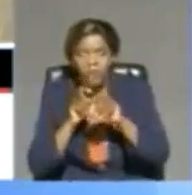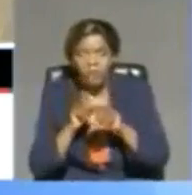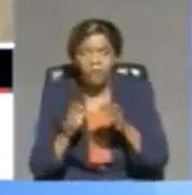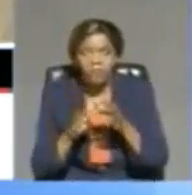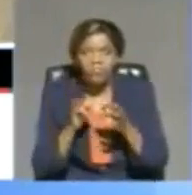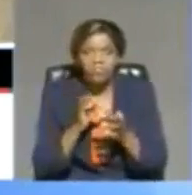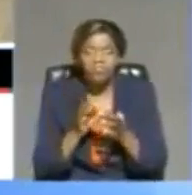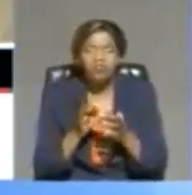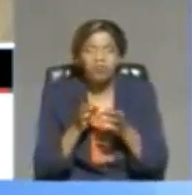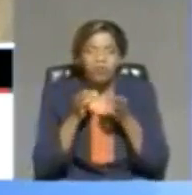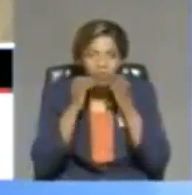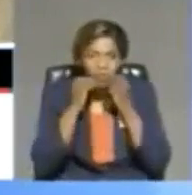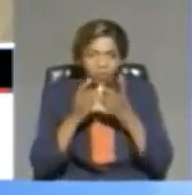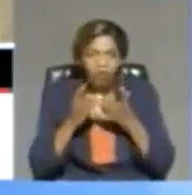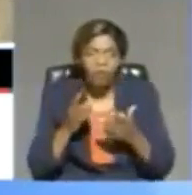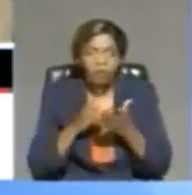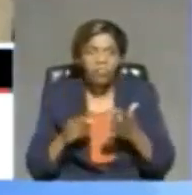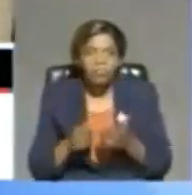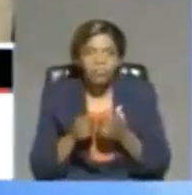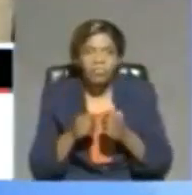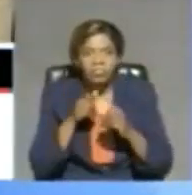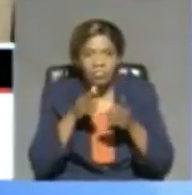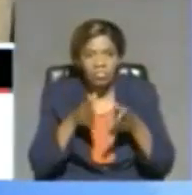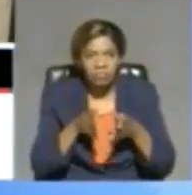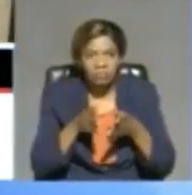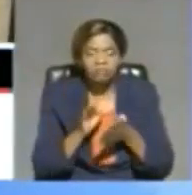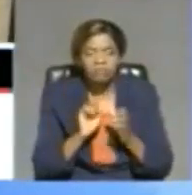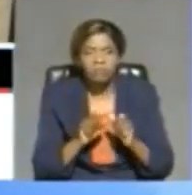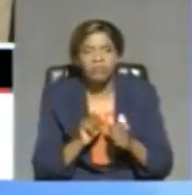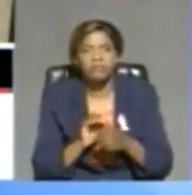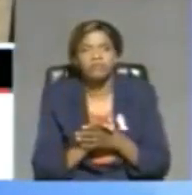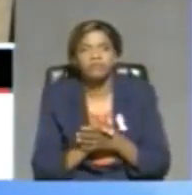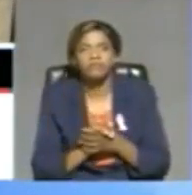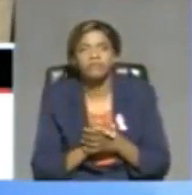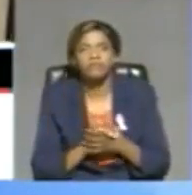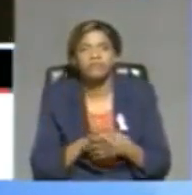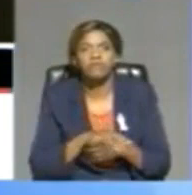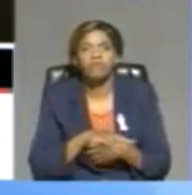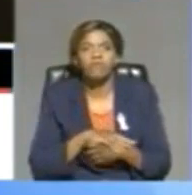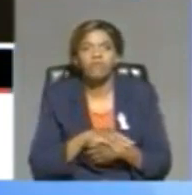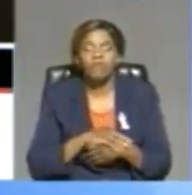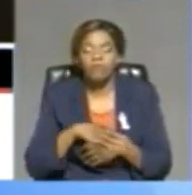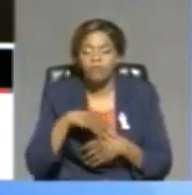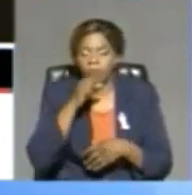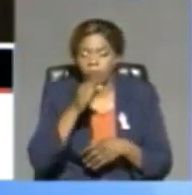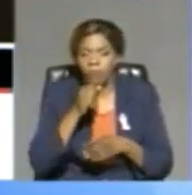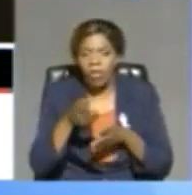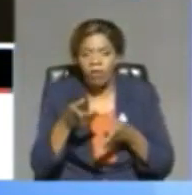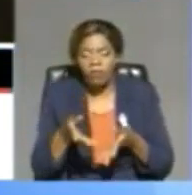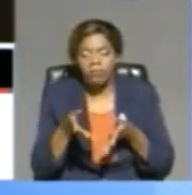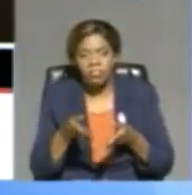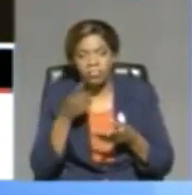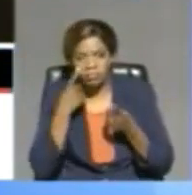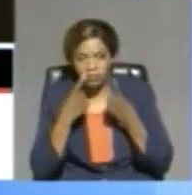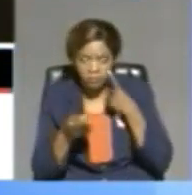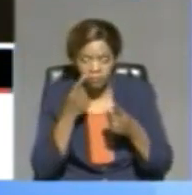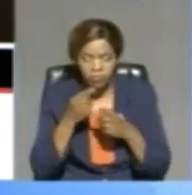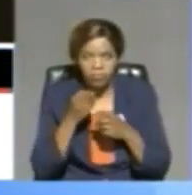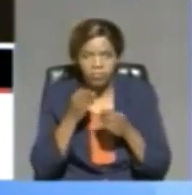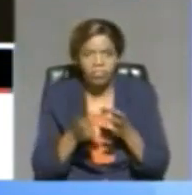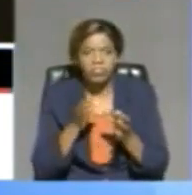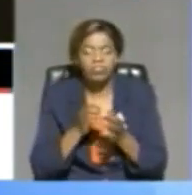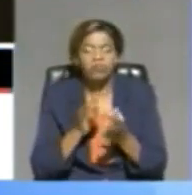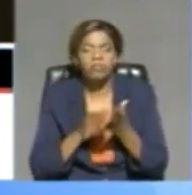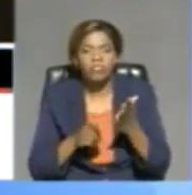mais concreto daquilo que será refletido, como eu falei há pouco. Wellington, olhamos agora para o outro